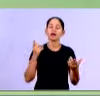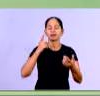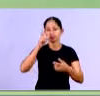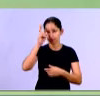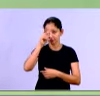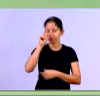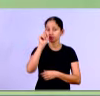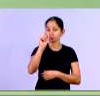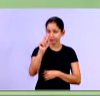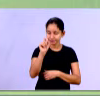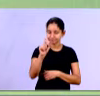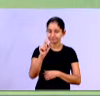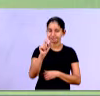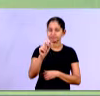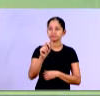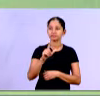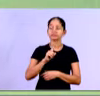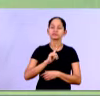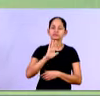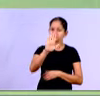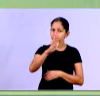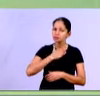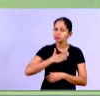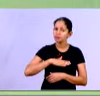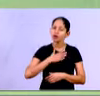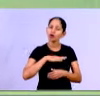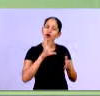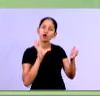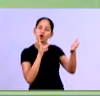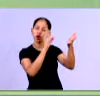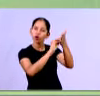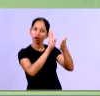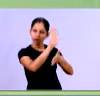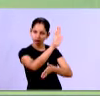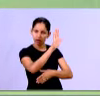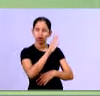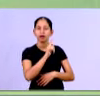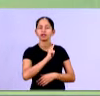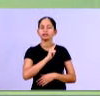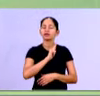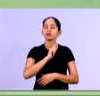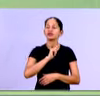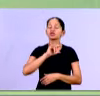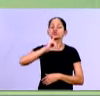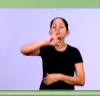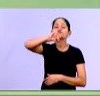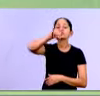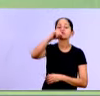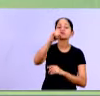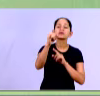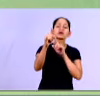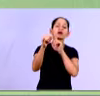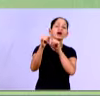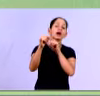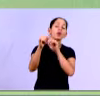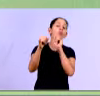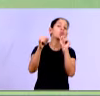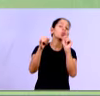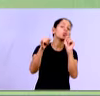Lembre-se, só vou fazer uma anotação aqui para vocês. Lembre-se, esse J, o que é o